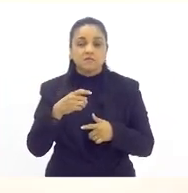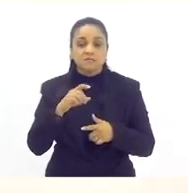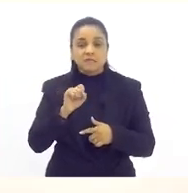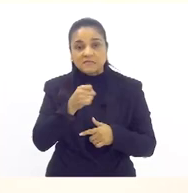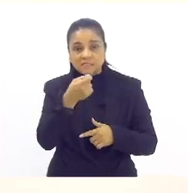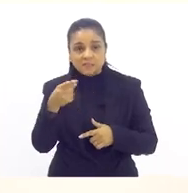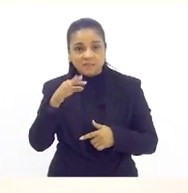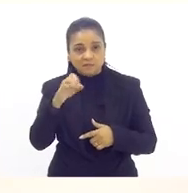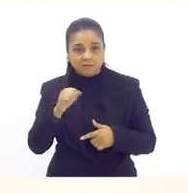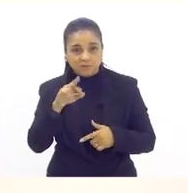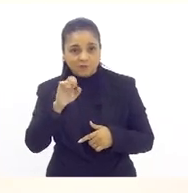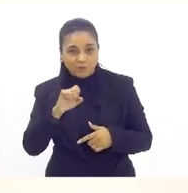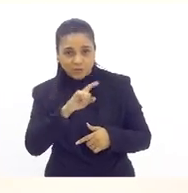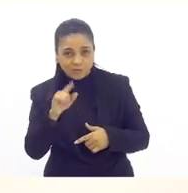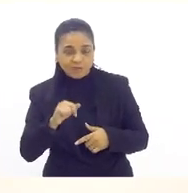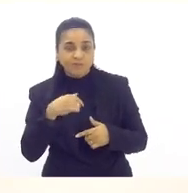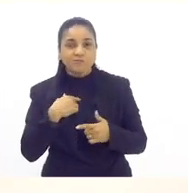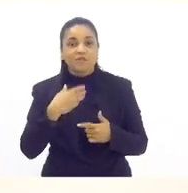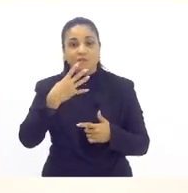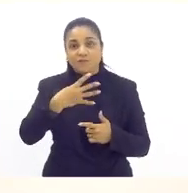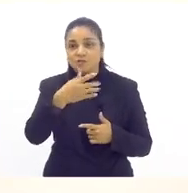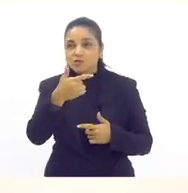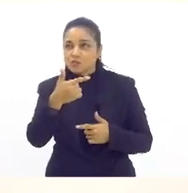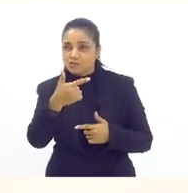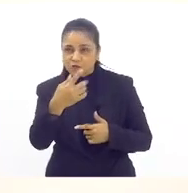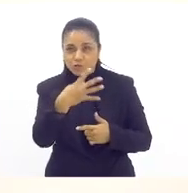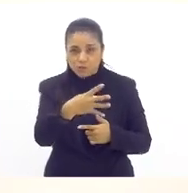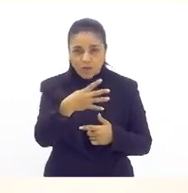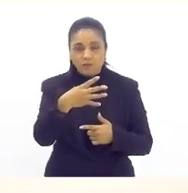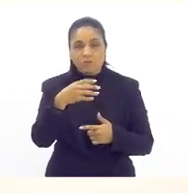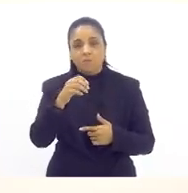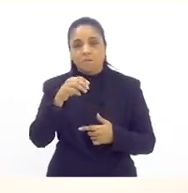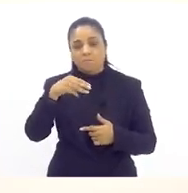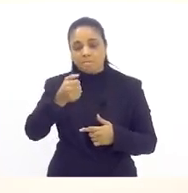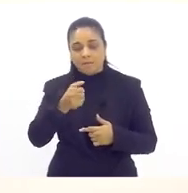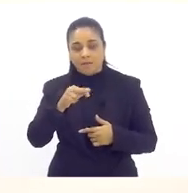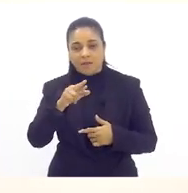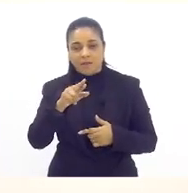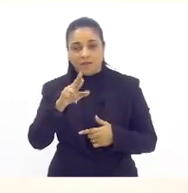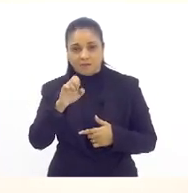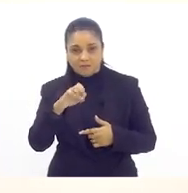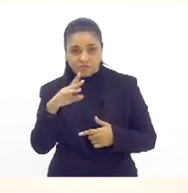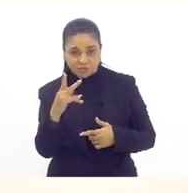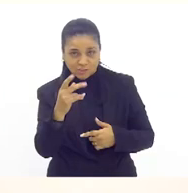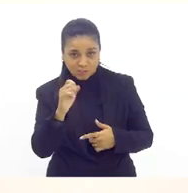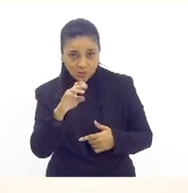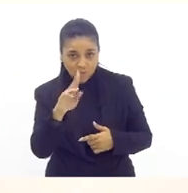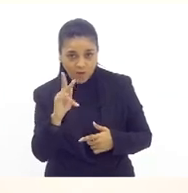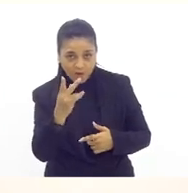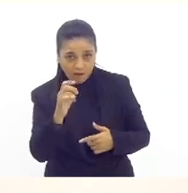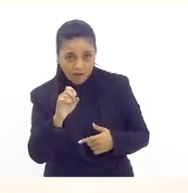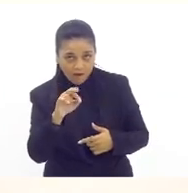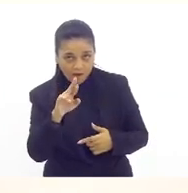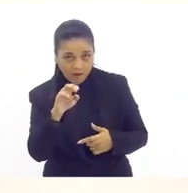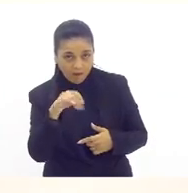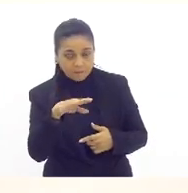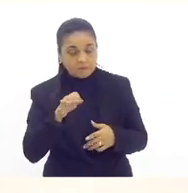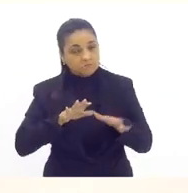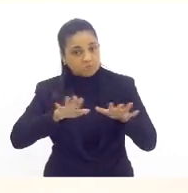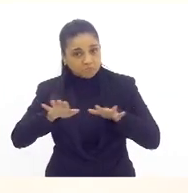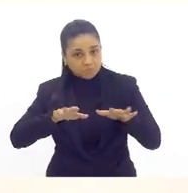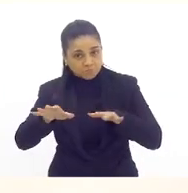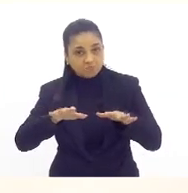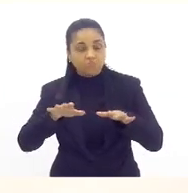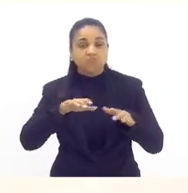em Marechal Hermes e tô sabendo de umas três ou quatro unidades estão se estruturando por organizarem suas assembleias vocais muitos servidores